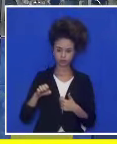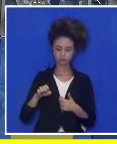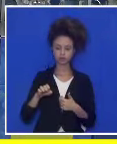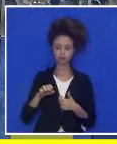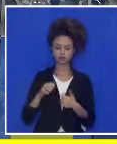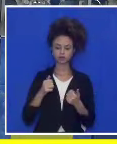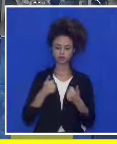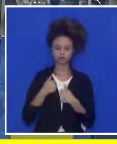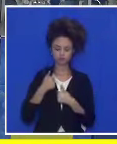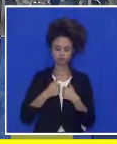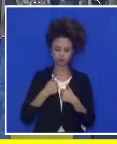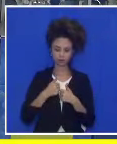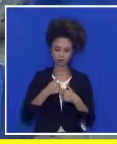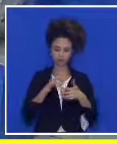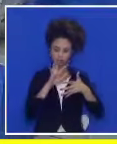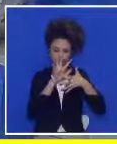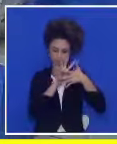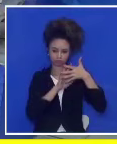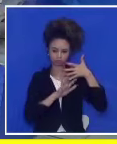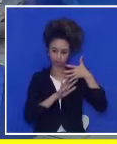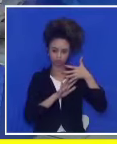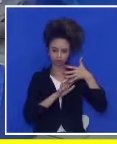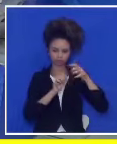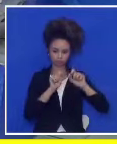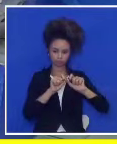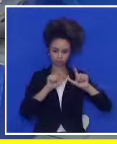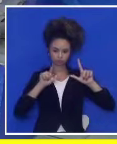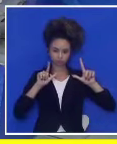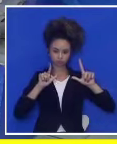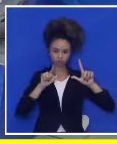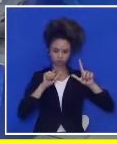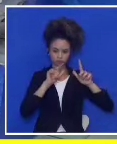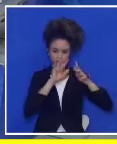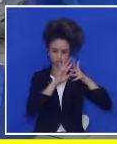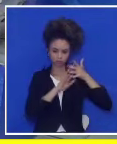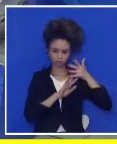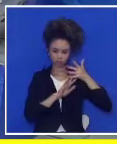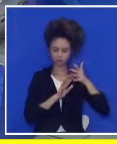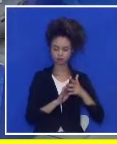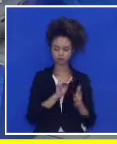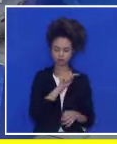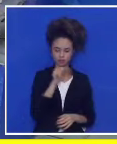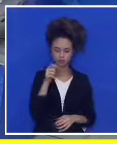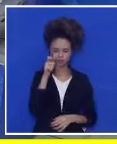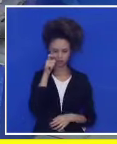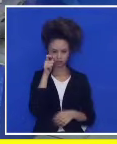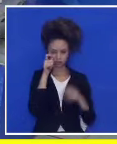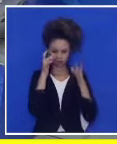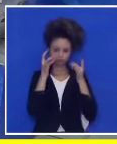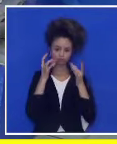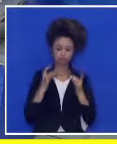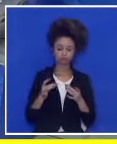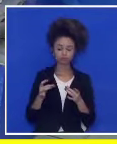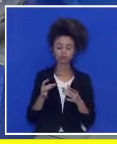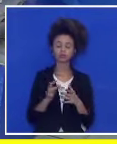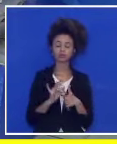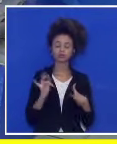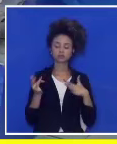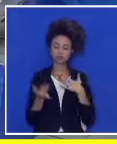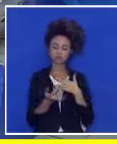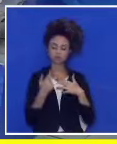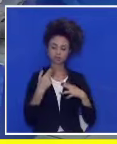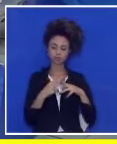tela da TV. Você acompanhando cada detalhe por meio dos perfis da Caixa e da Rede TV no YouTube e no